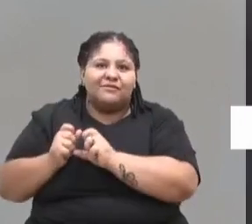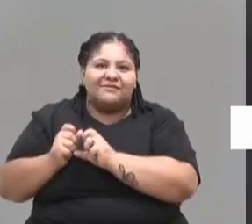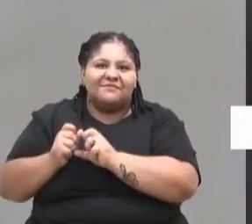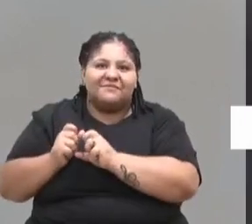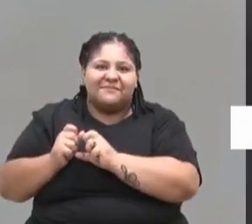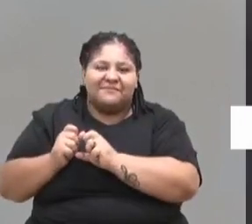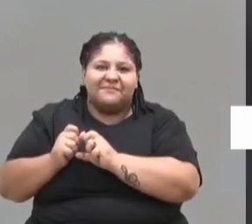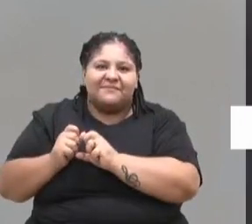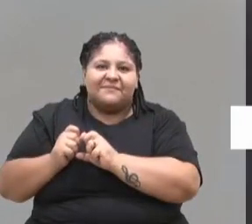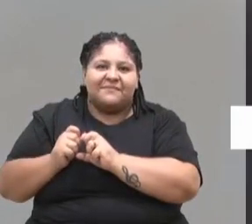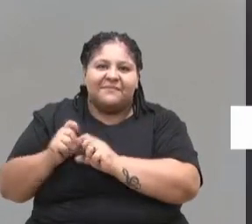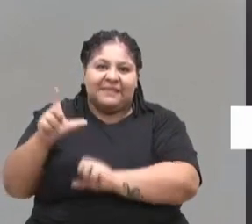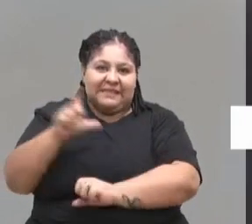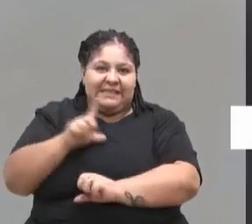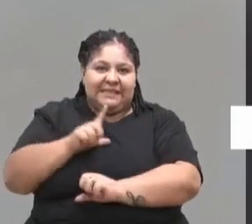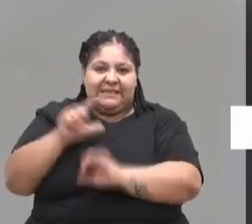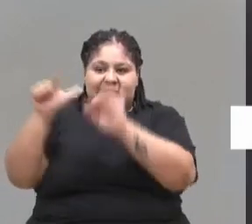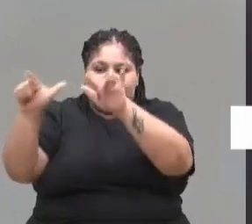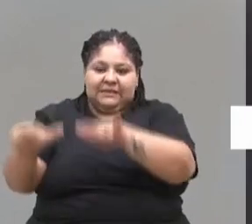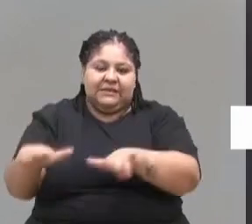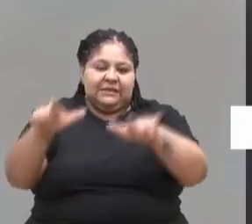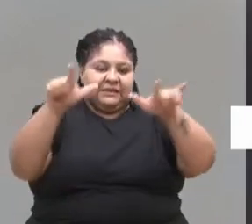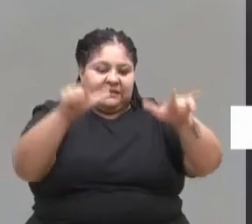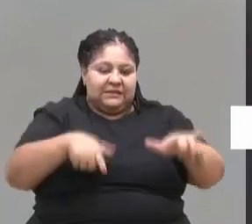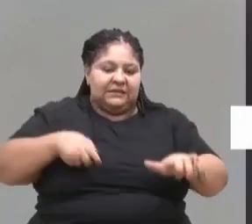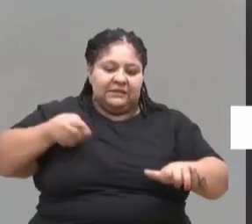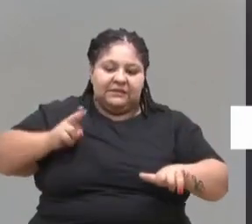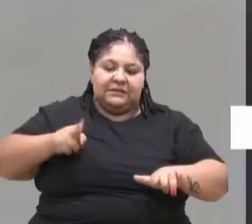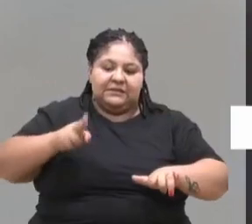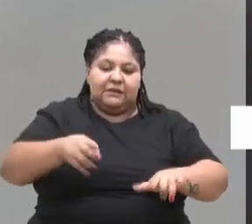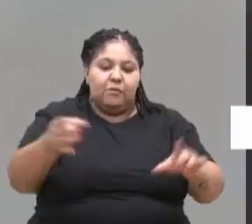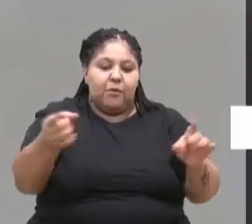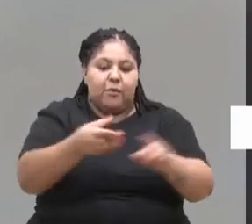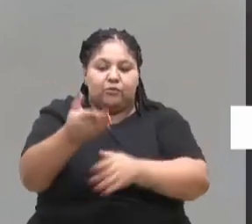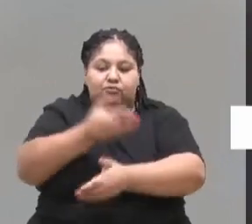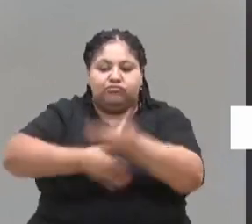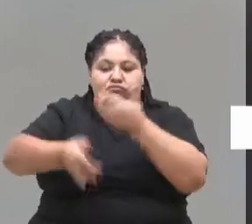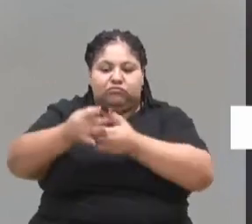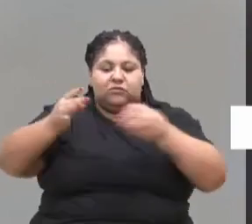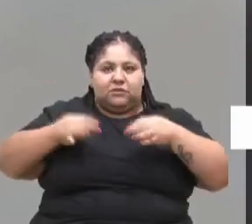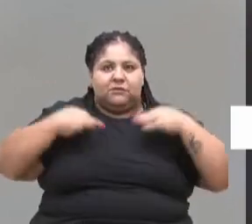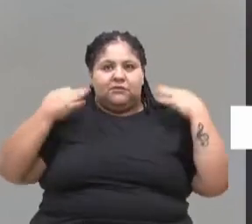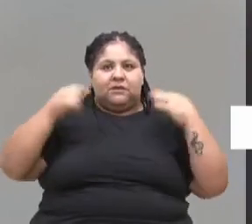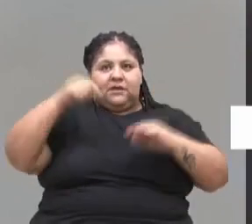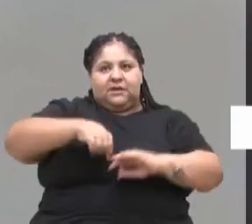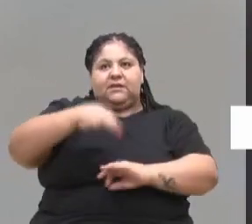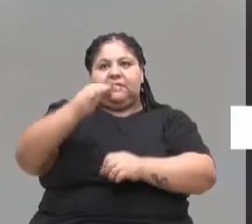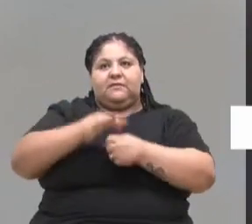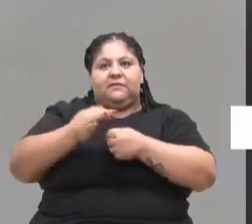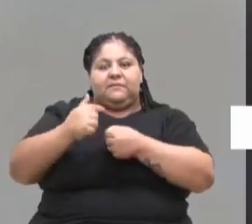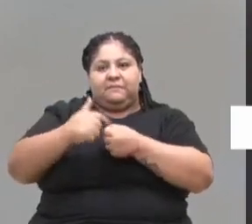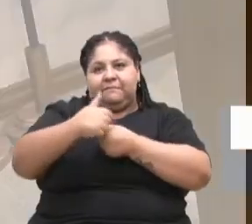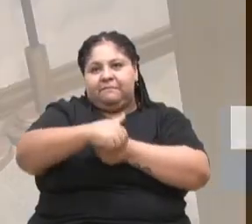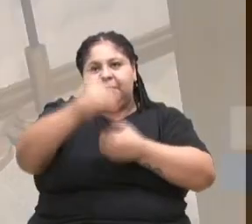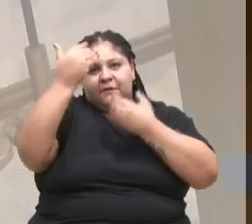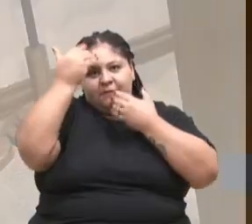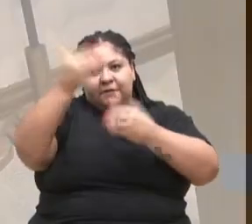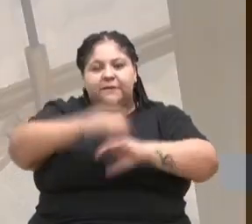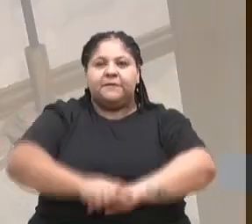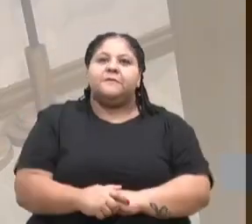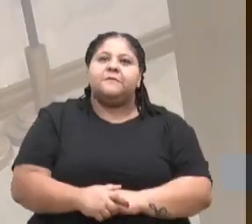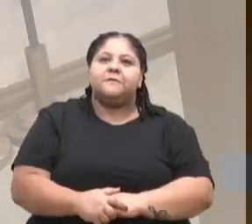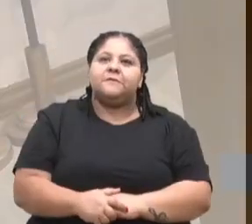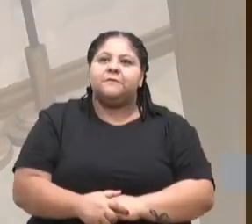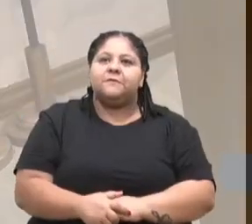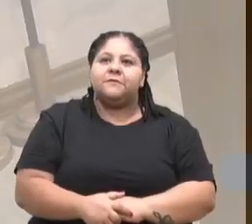gente ter esses locais sempre prontos para o atendimento ao turista e ao cidadão de Caxias do Sul. Parabéns, vereador.